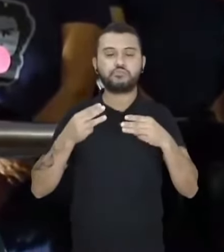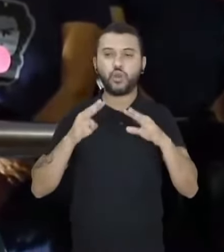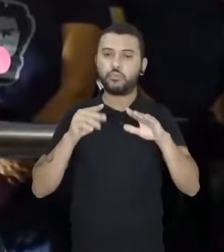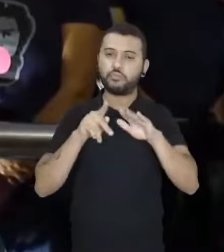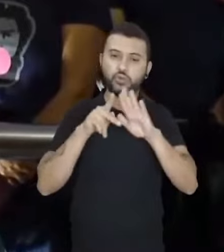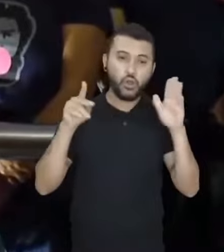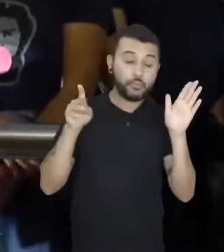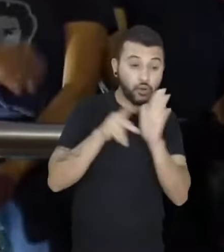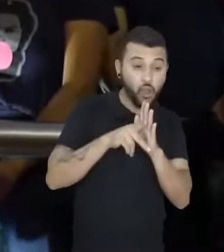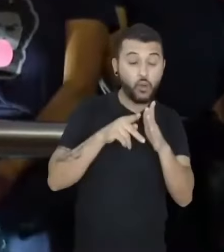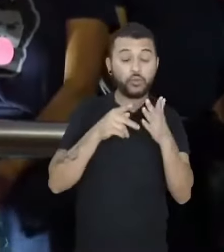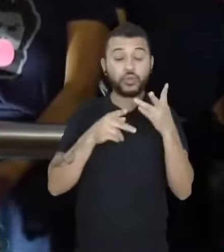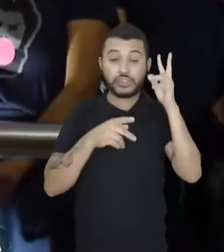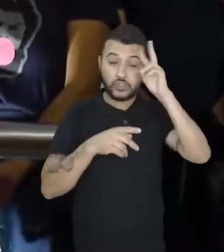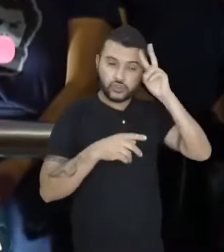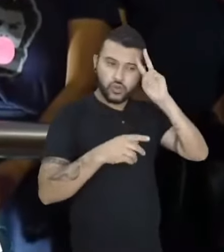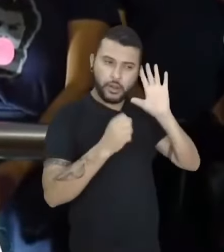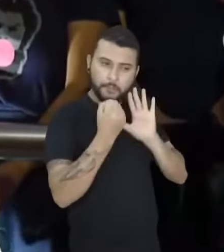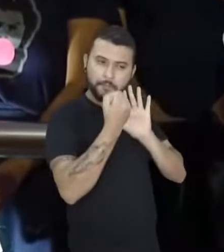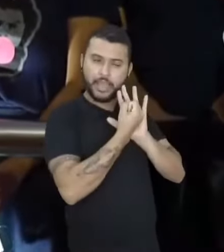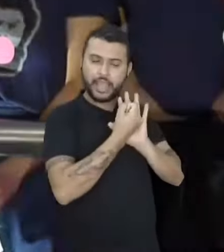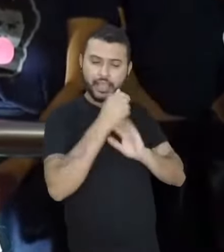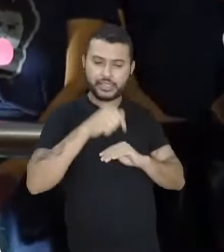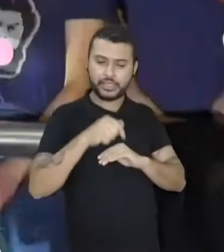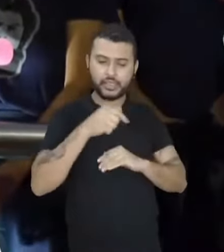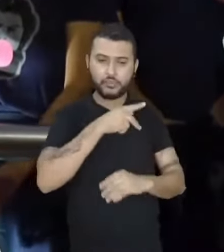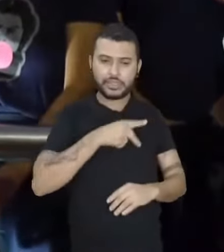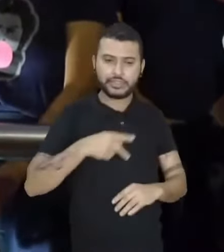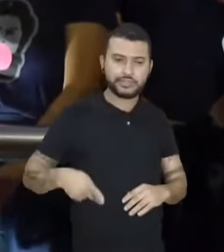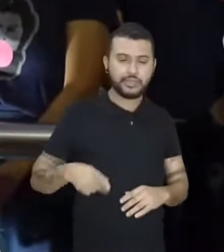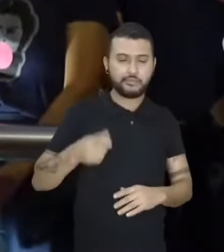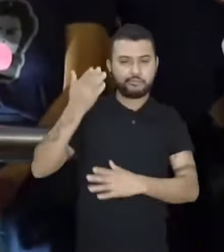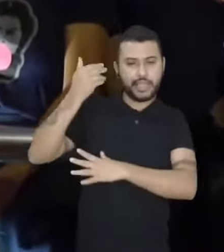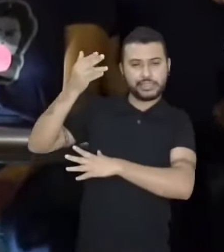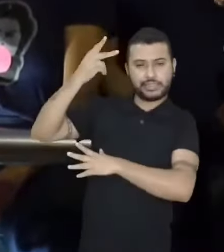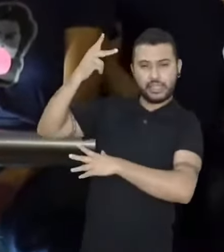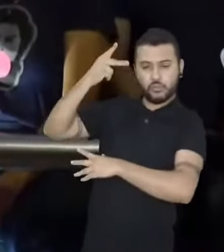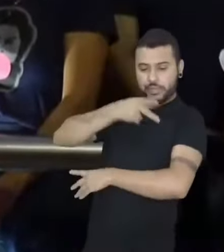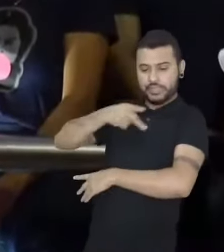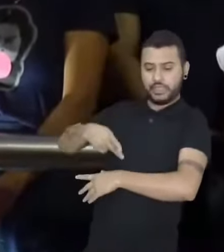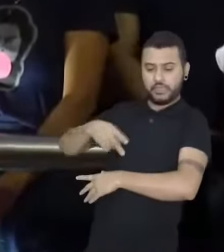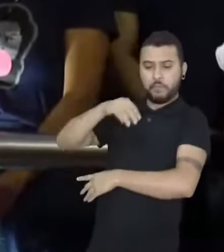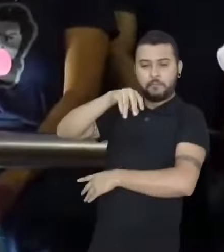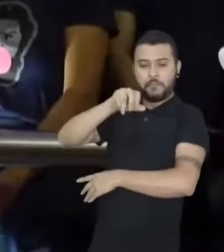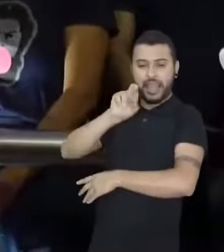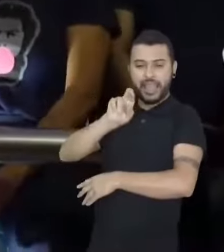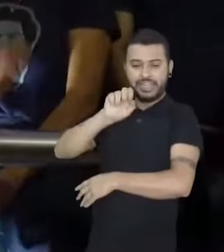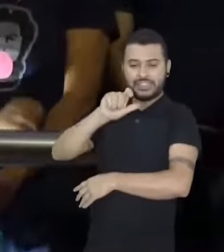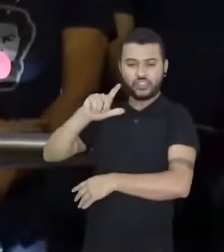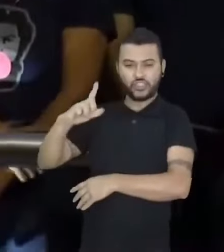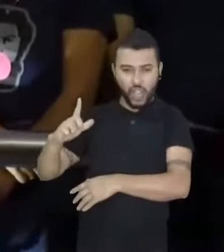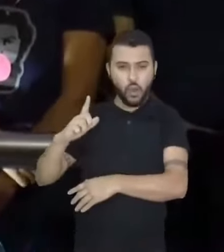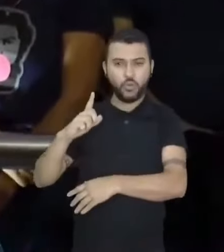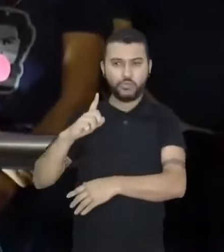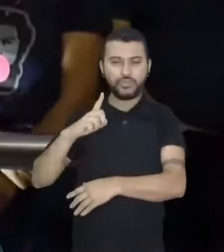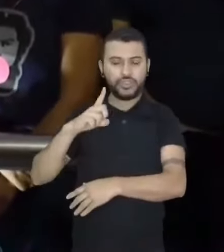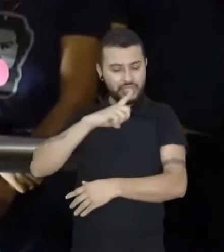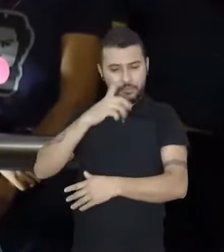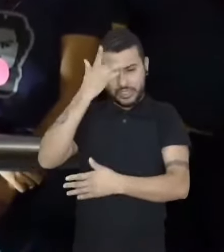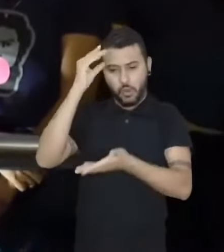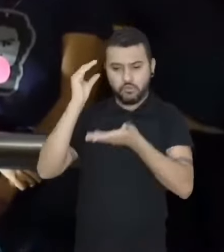que tenha na história republicana, desde Marechal Deodoro da Fonseca, alguém que